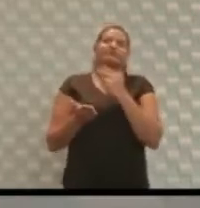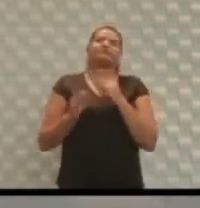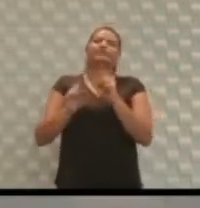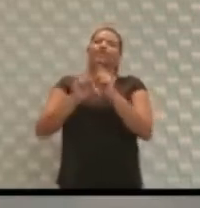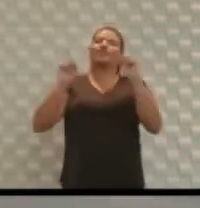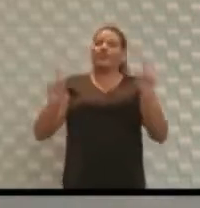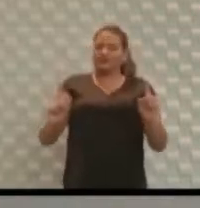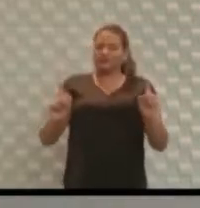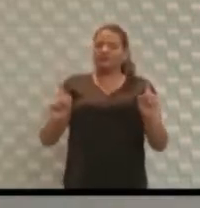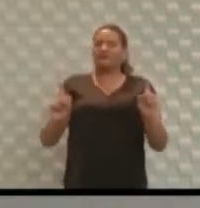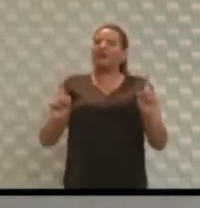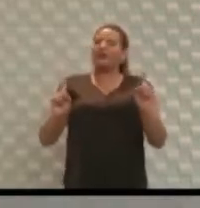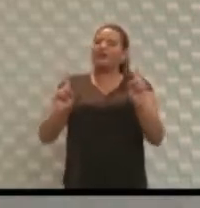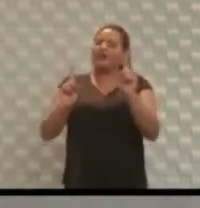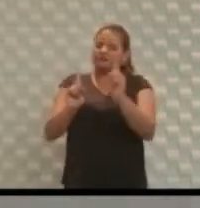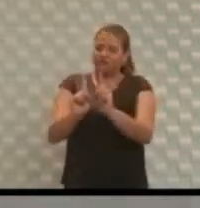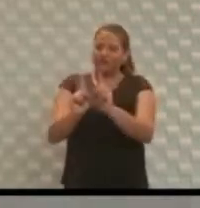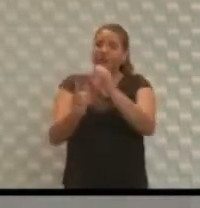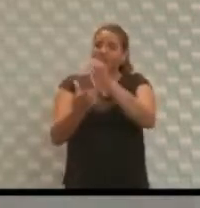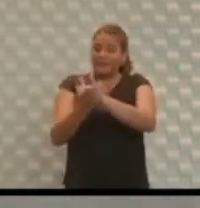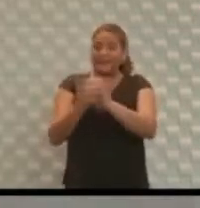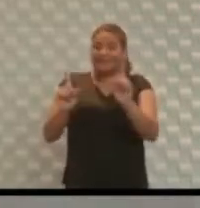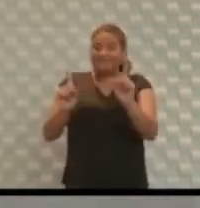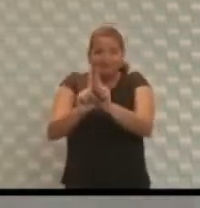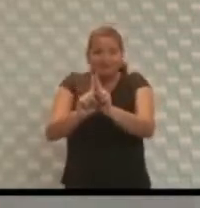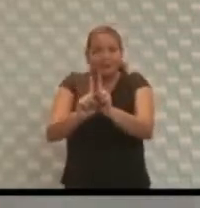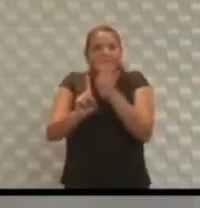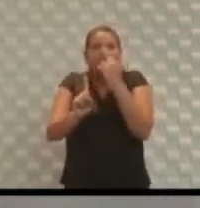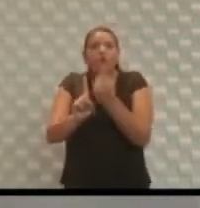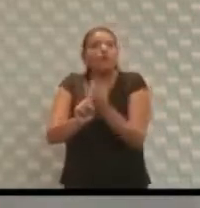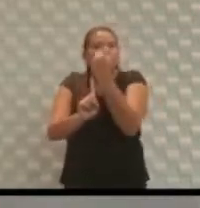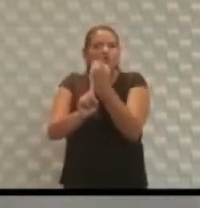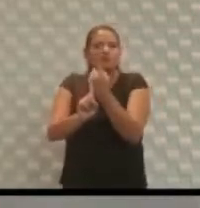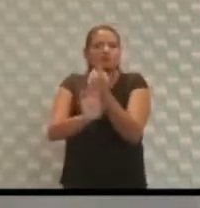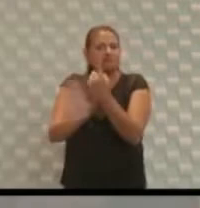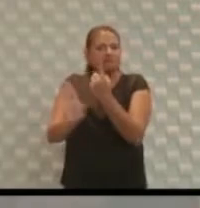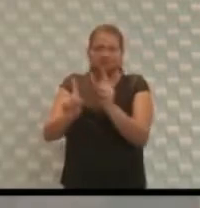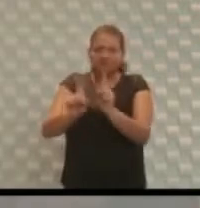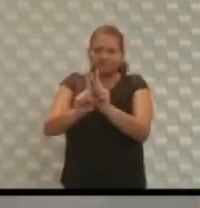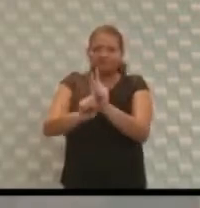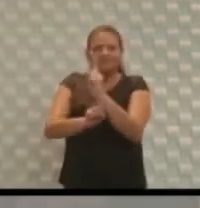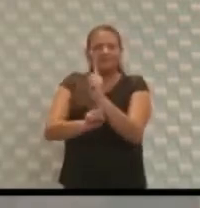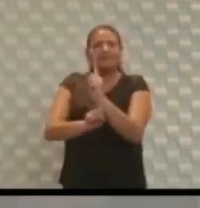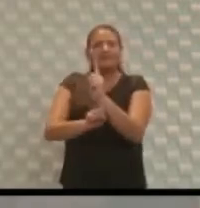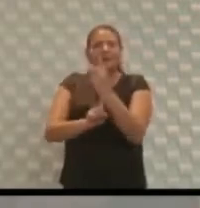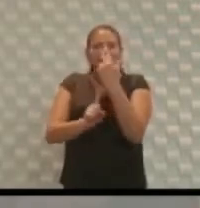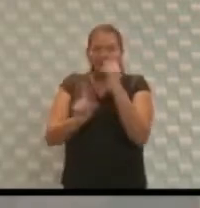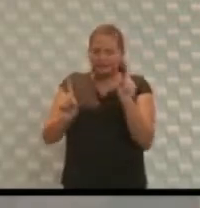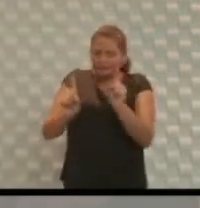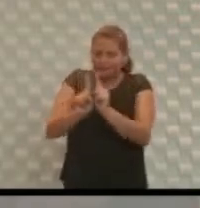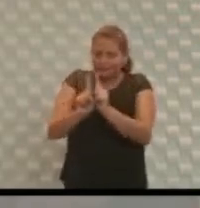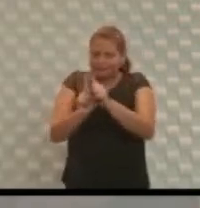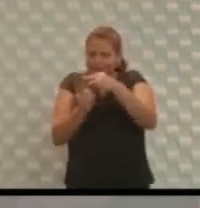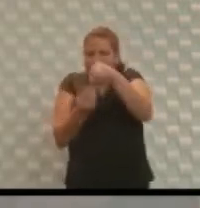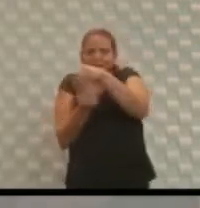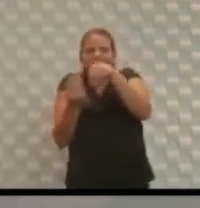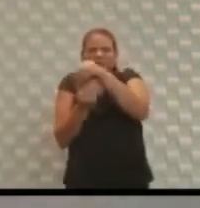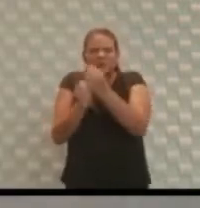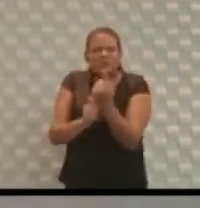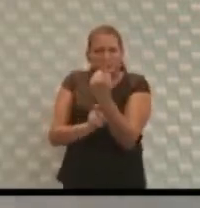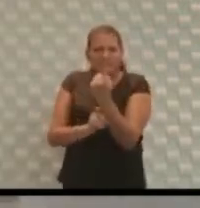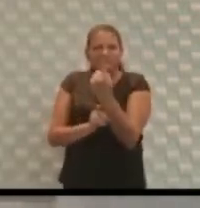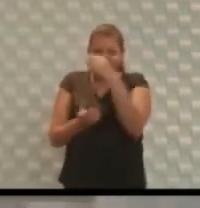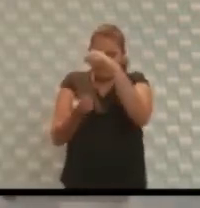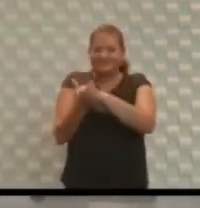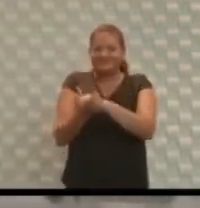forma que parece que fica uma argamassa, que você não sabe aonde um termina e começa o outro. E a gente